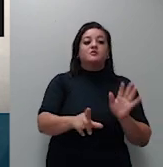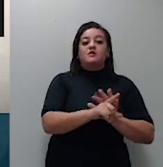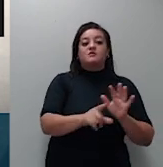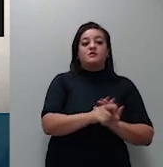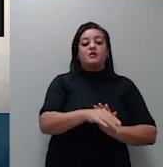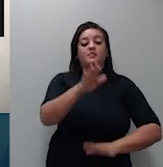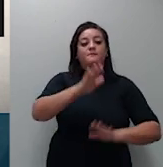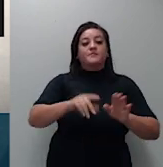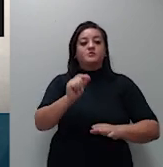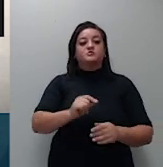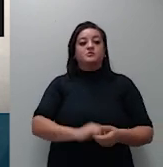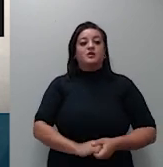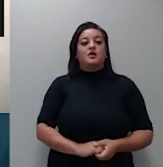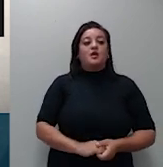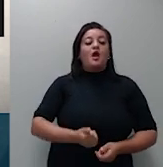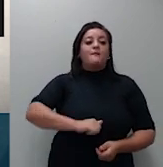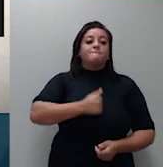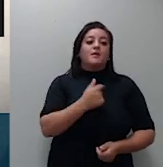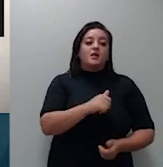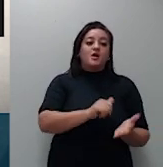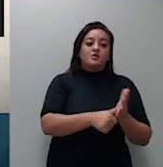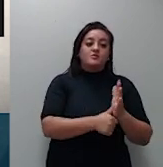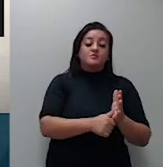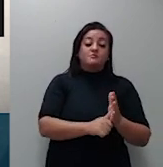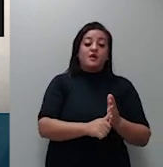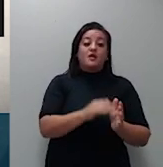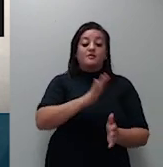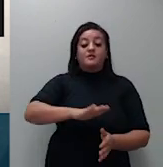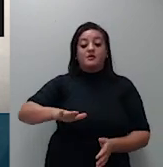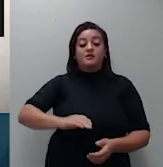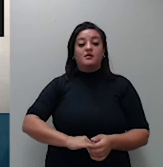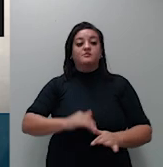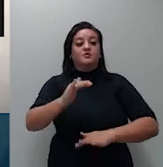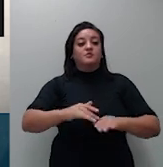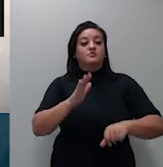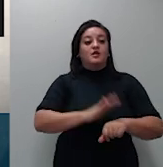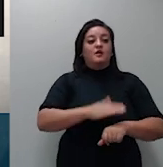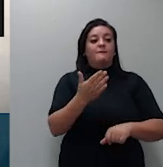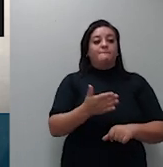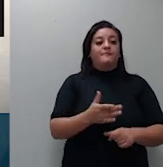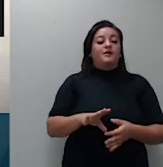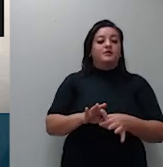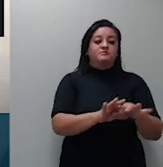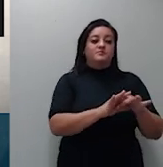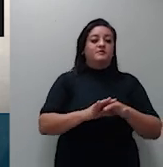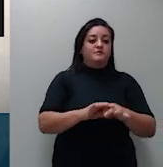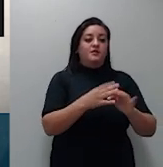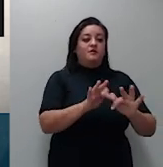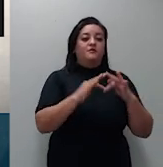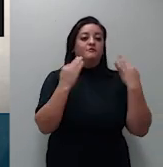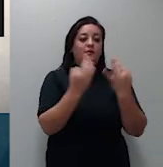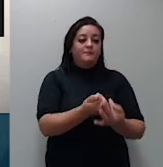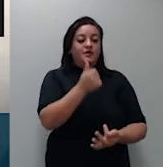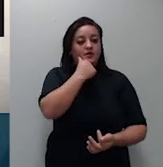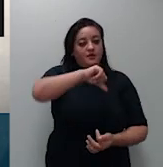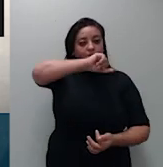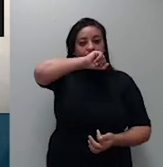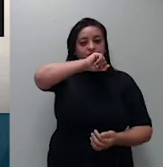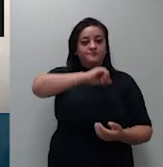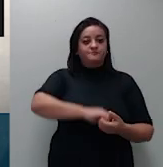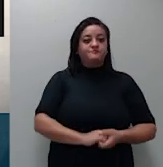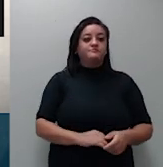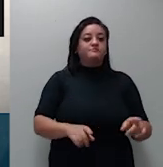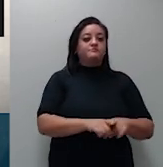implica melhor identificação da criança proporcionando maior estreitamento dos laços com a família materna e finalmente